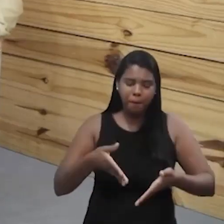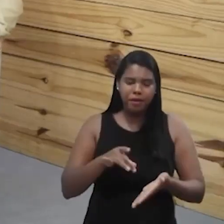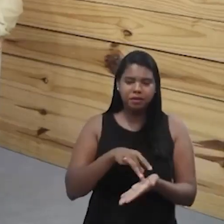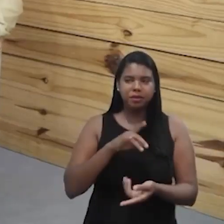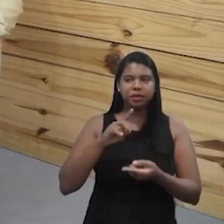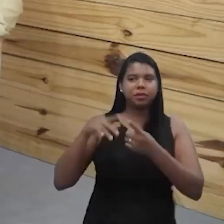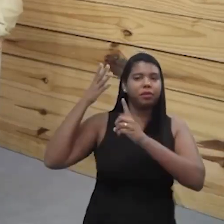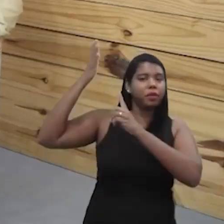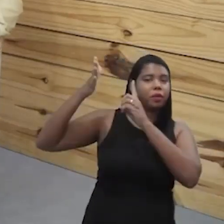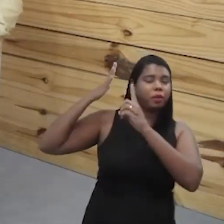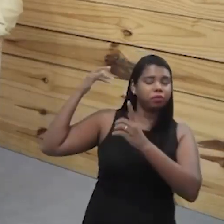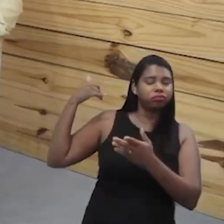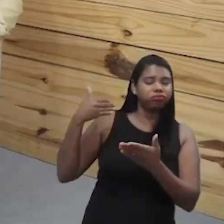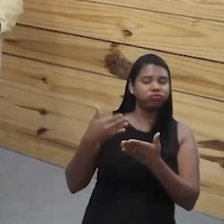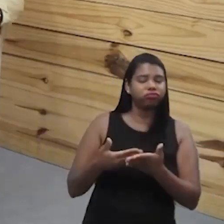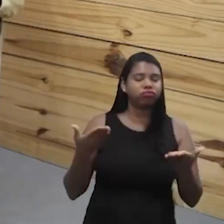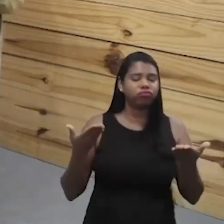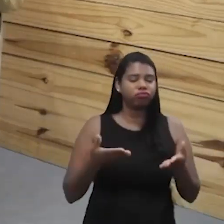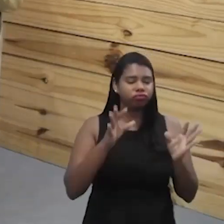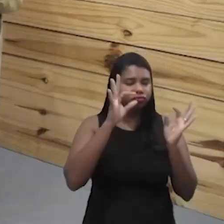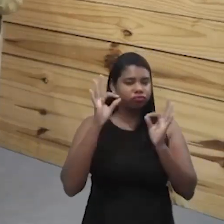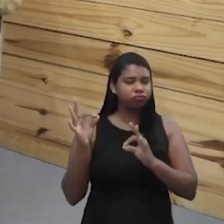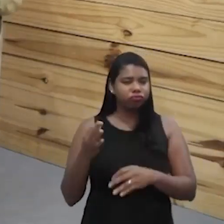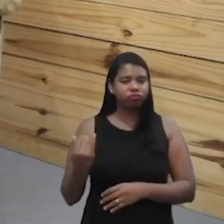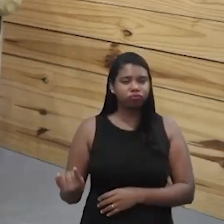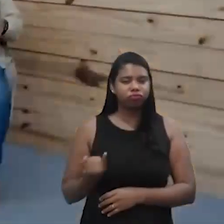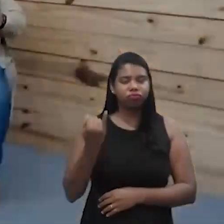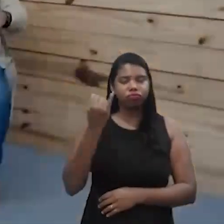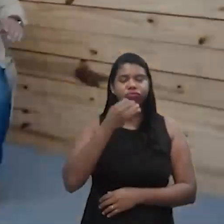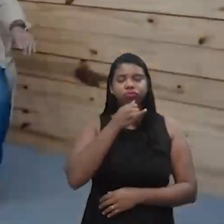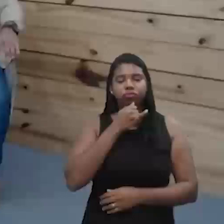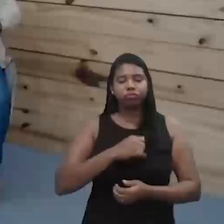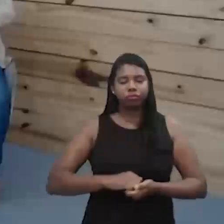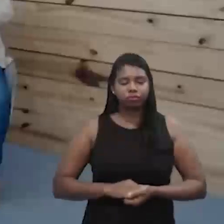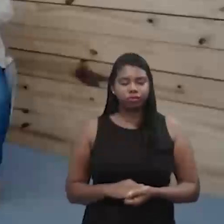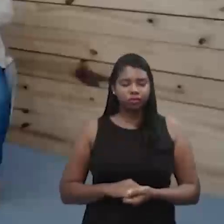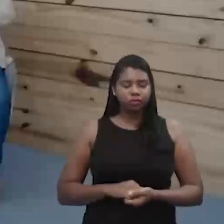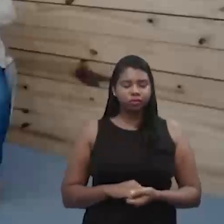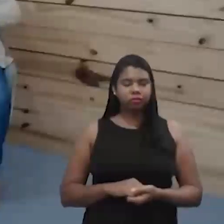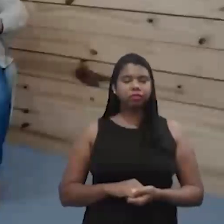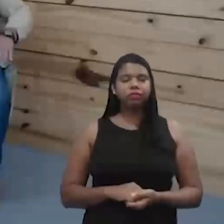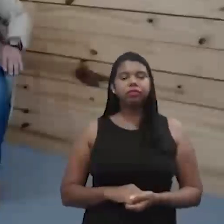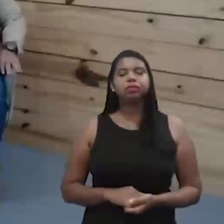uma palestra recentemente muito interessante sobre a